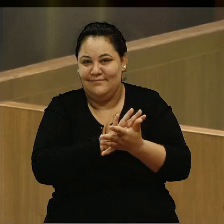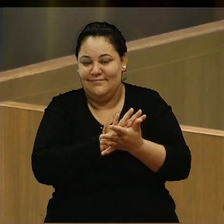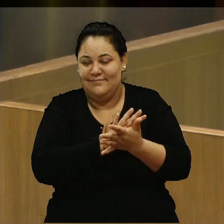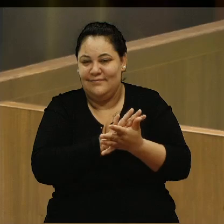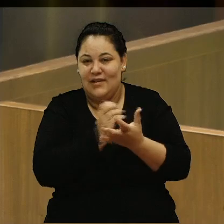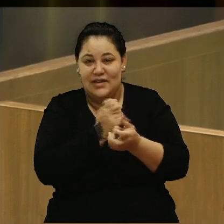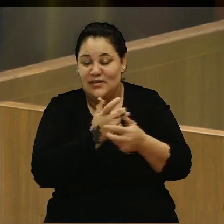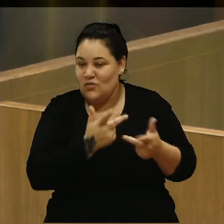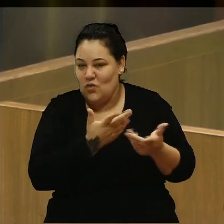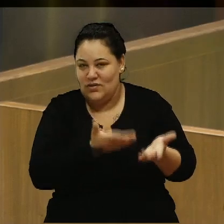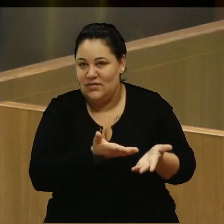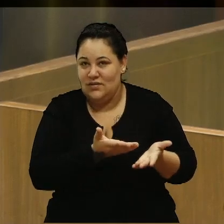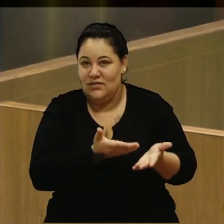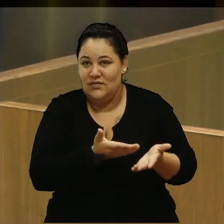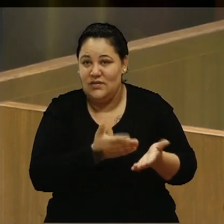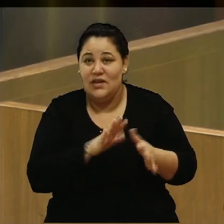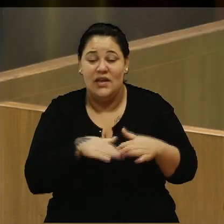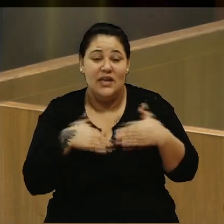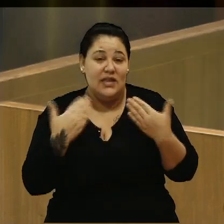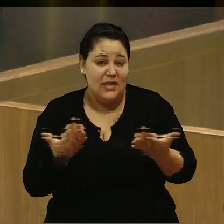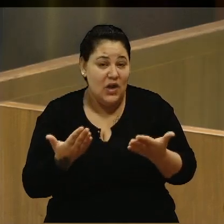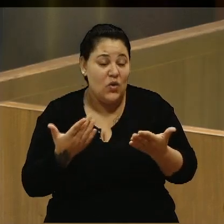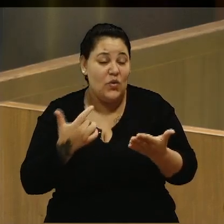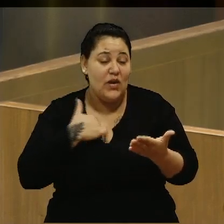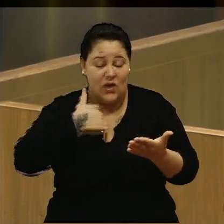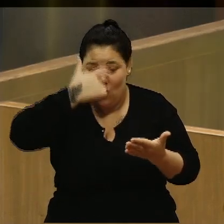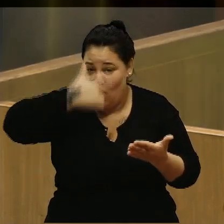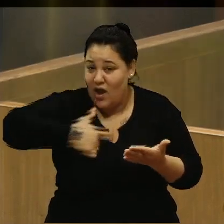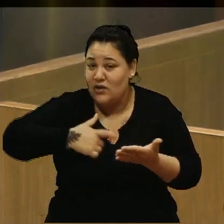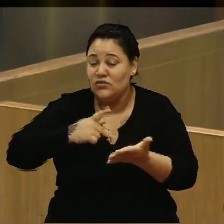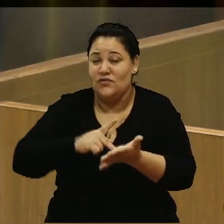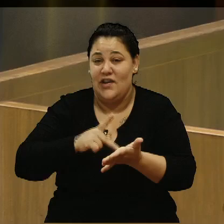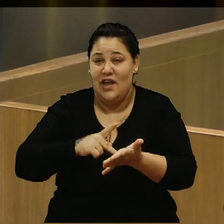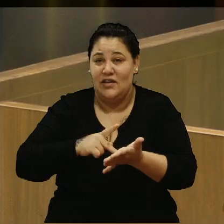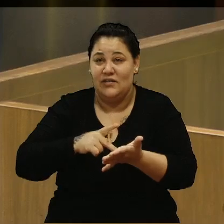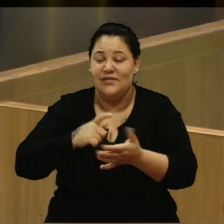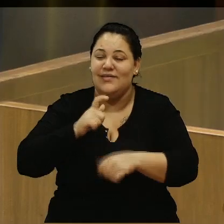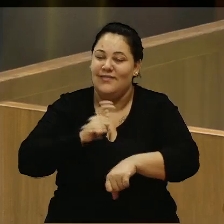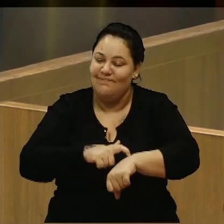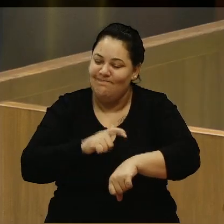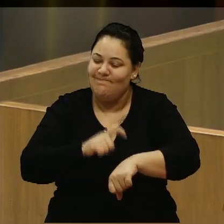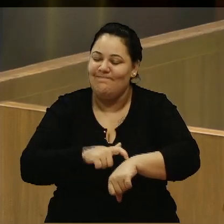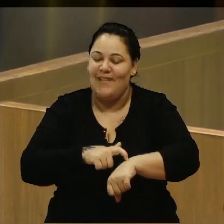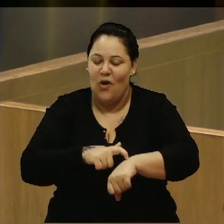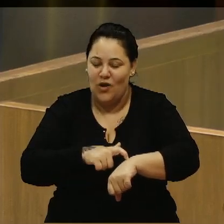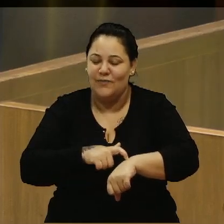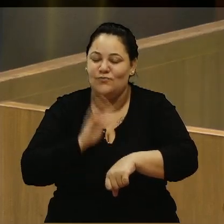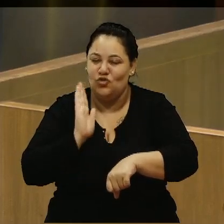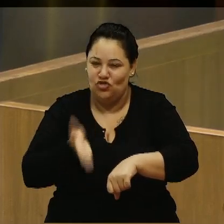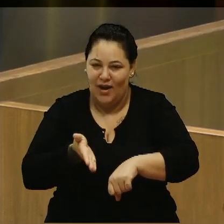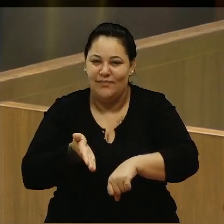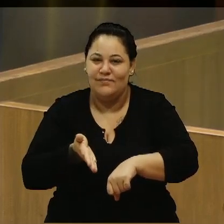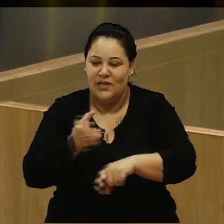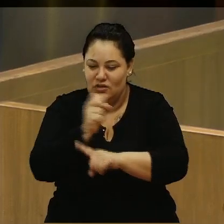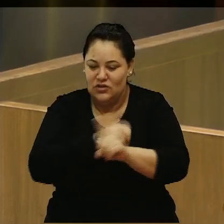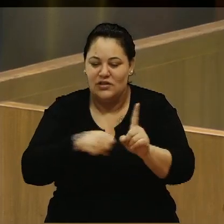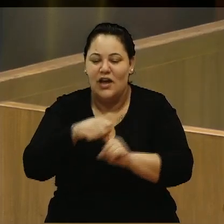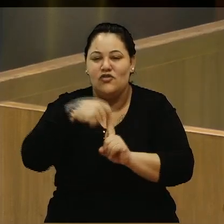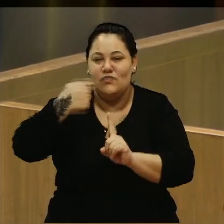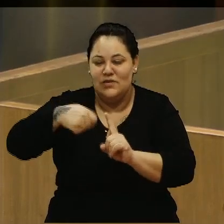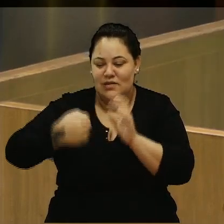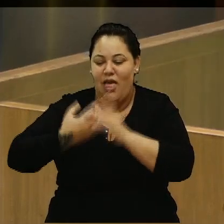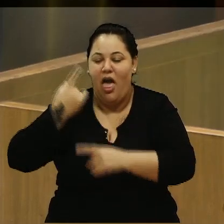essa série de coisas. Então, eu acho que está na hora da sociedade, sim, fazer esse